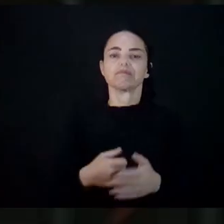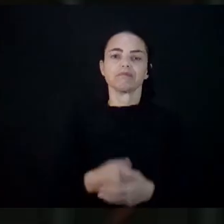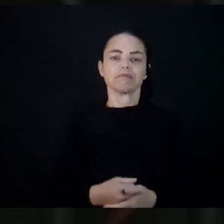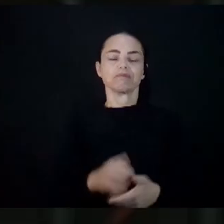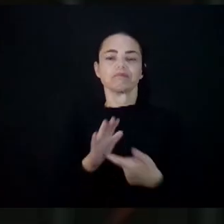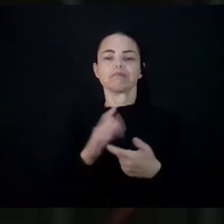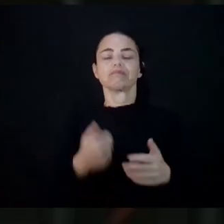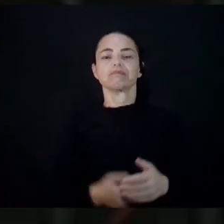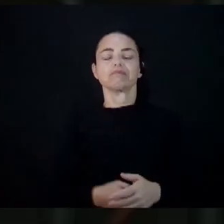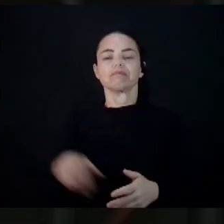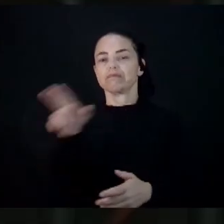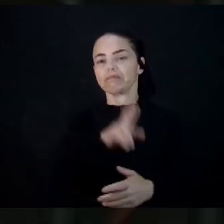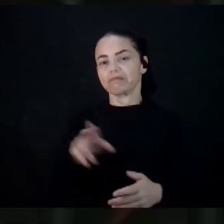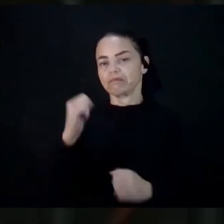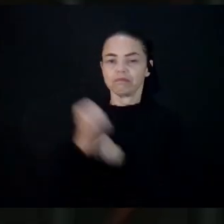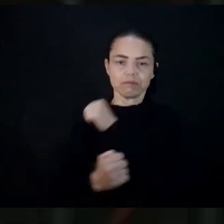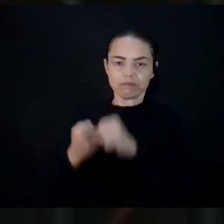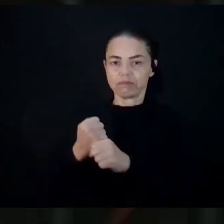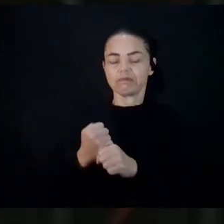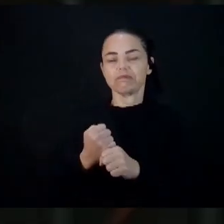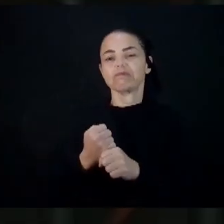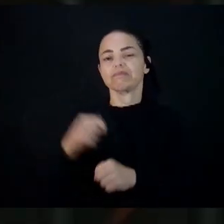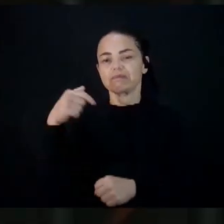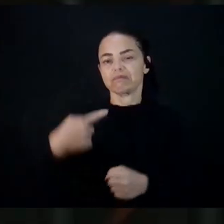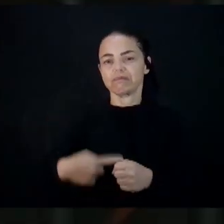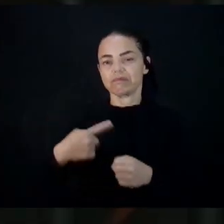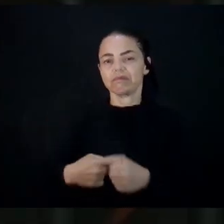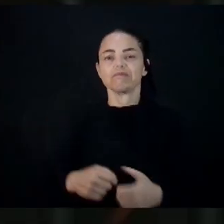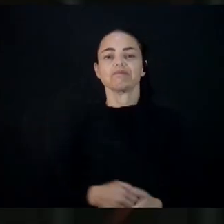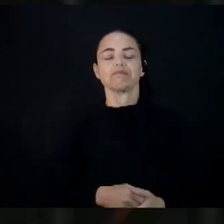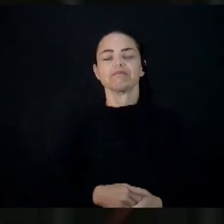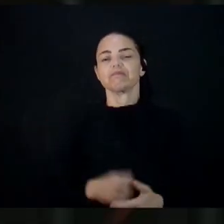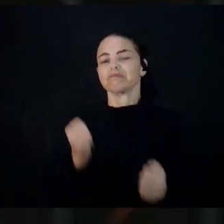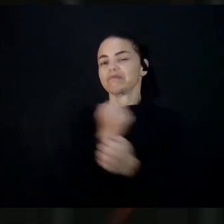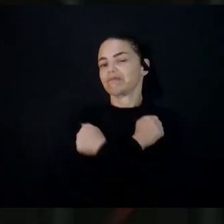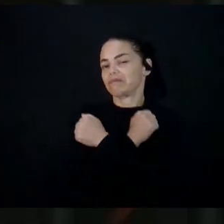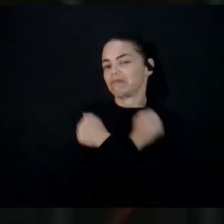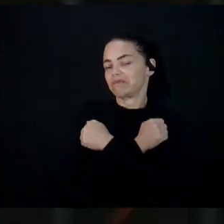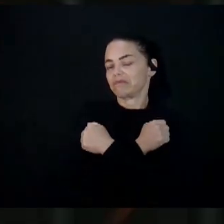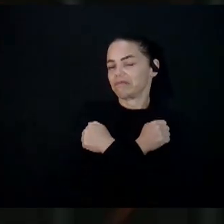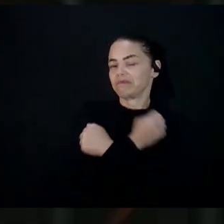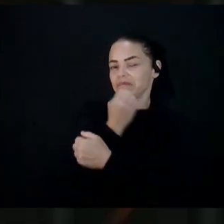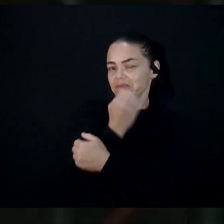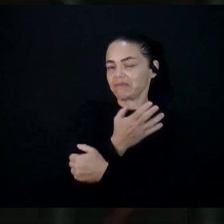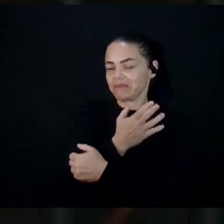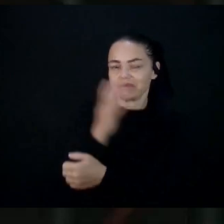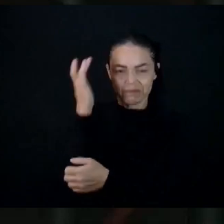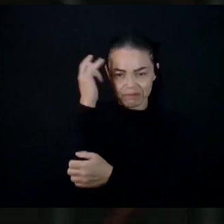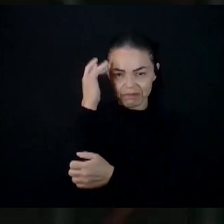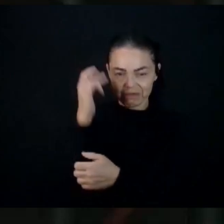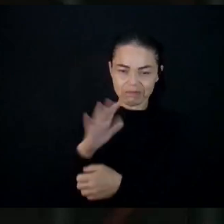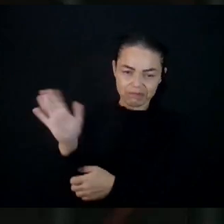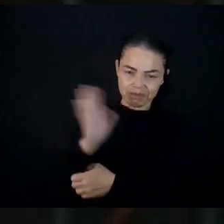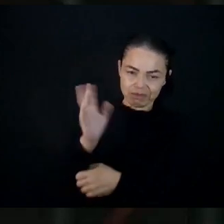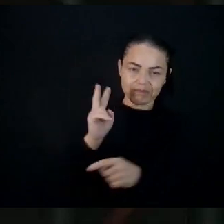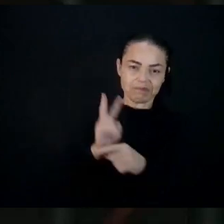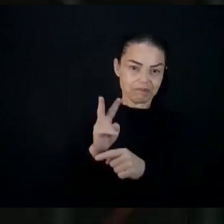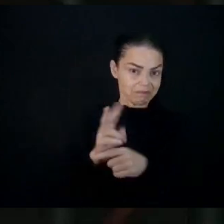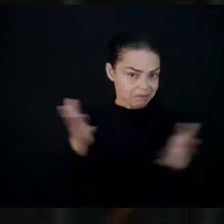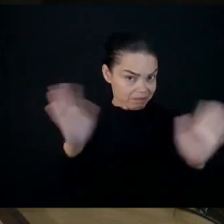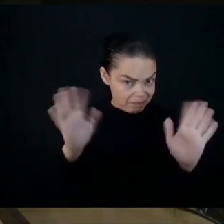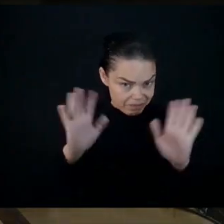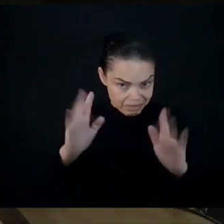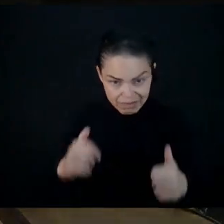aplicar no próximo ano aqui na cidade, tá bom? Grande abraço, fique bem, até amanhã, se Deus quiser, cuide-se, tchau, tchau.